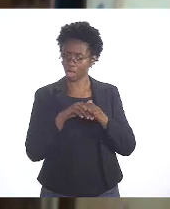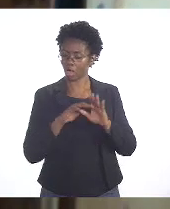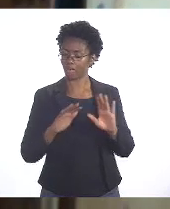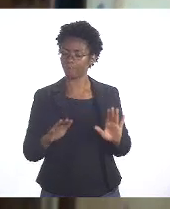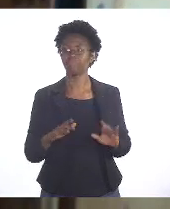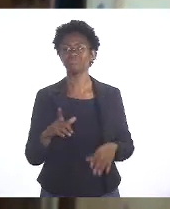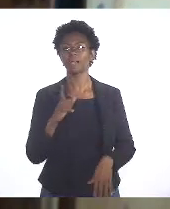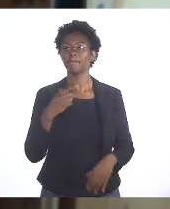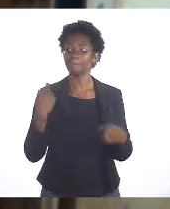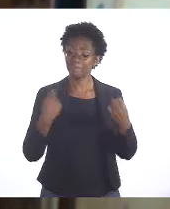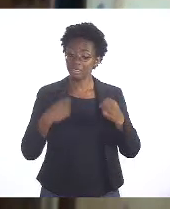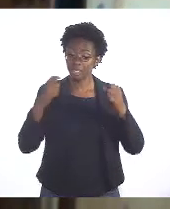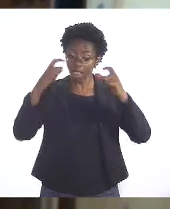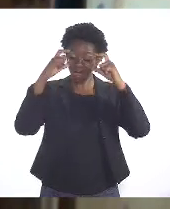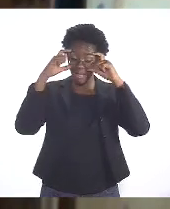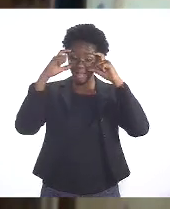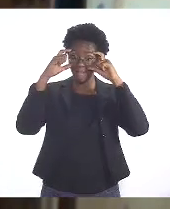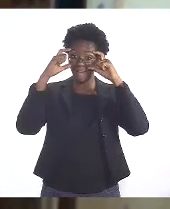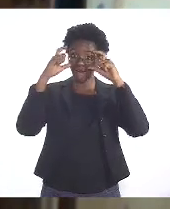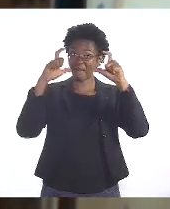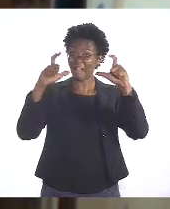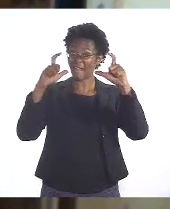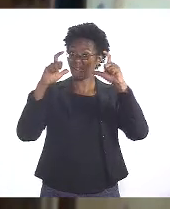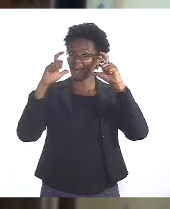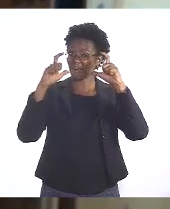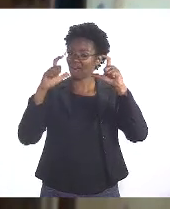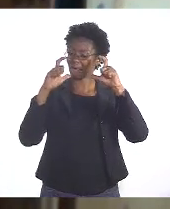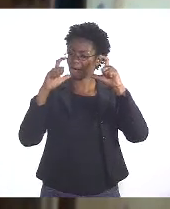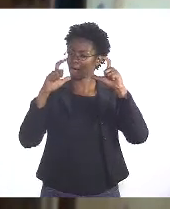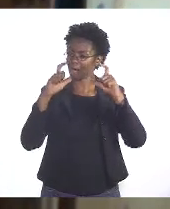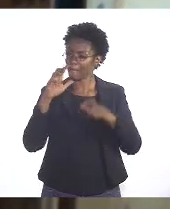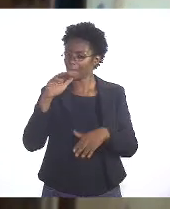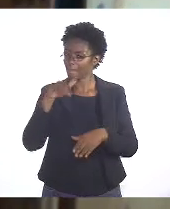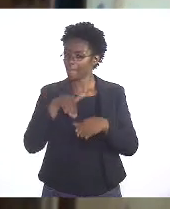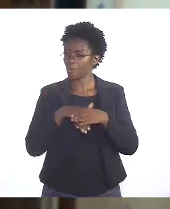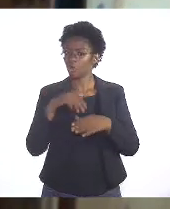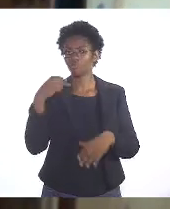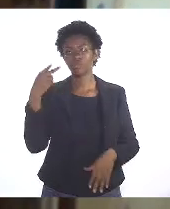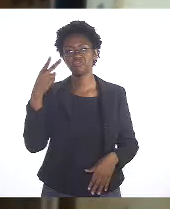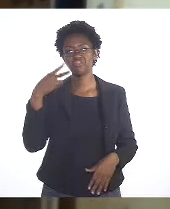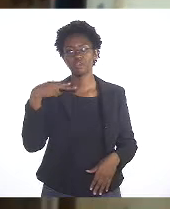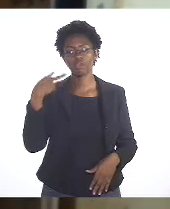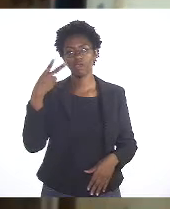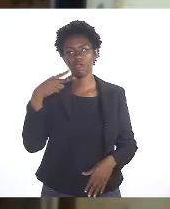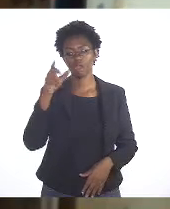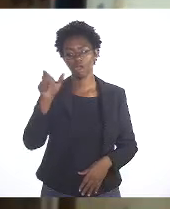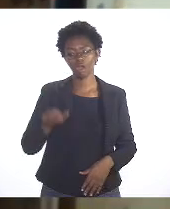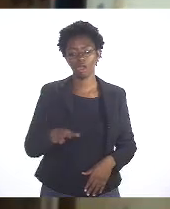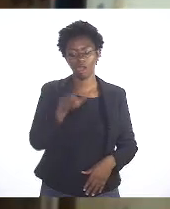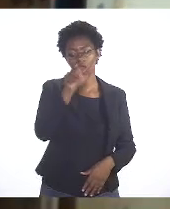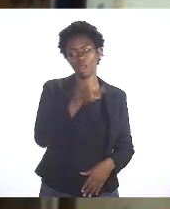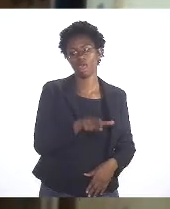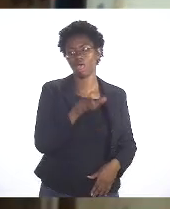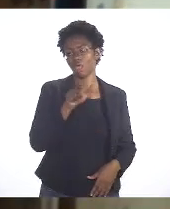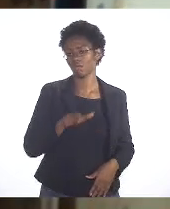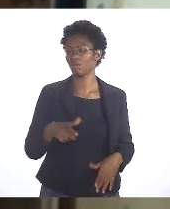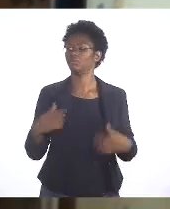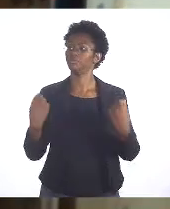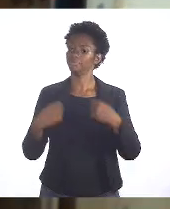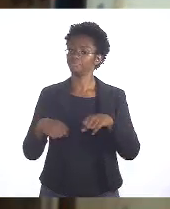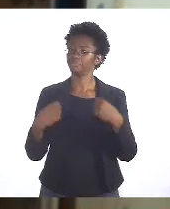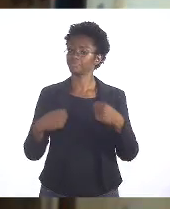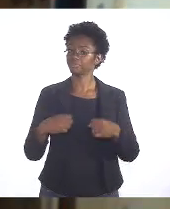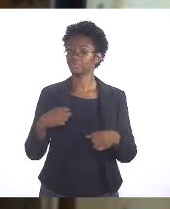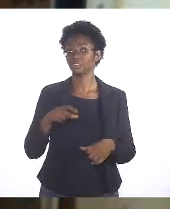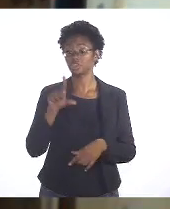tenha muita atenção no voto para vereador, para pelo menos